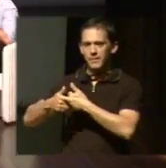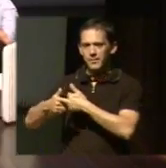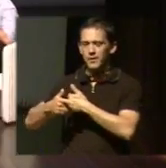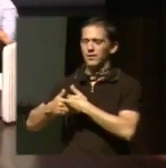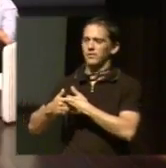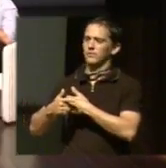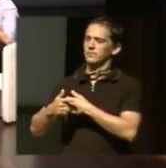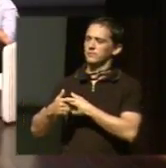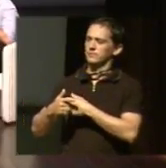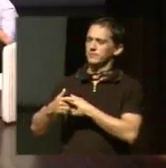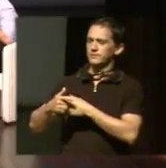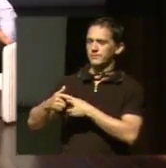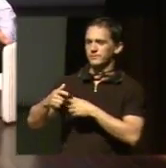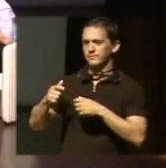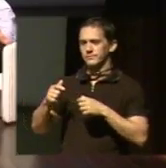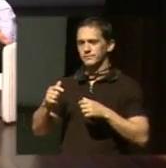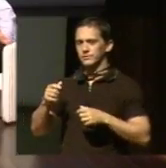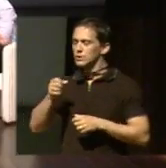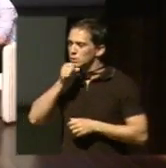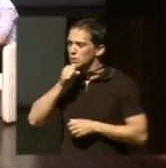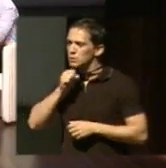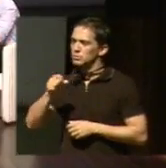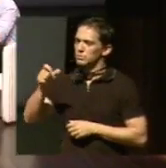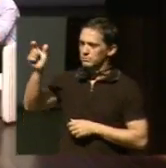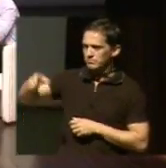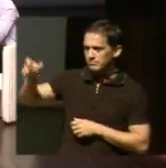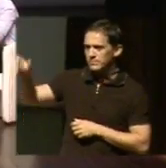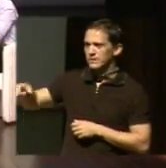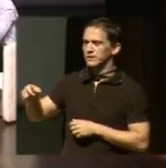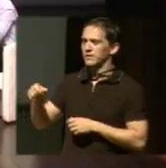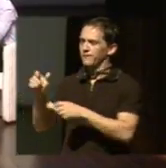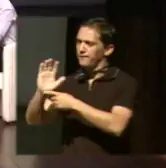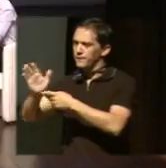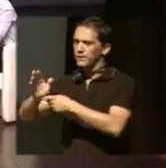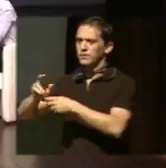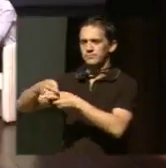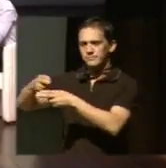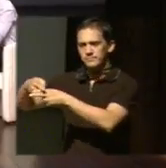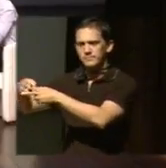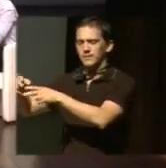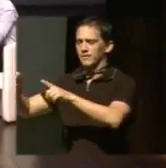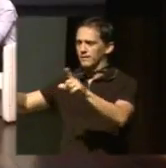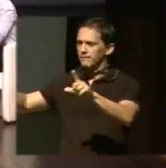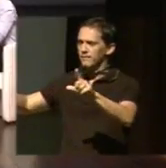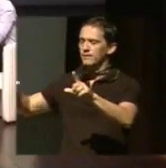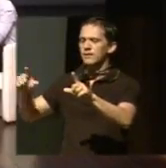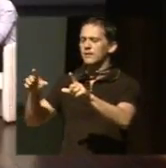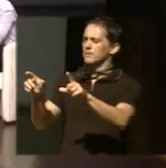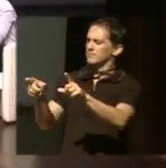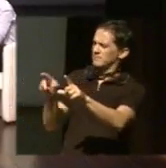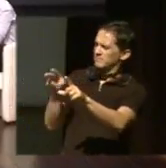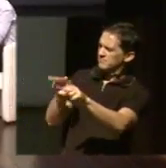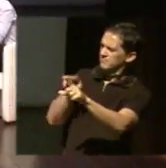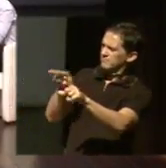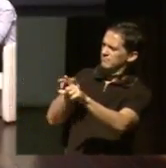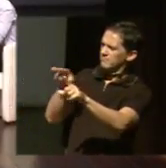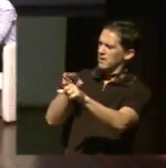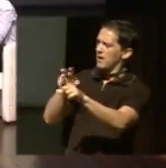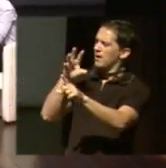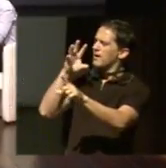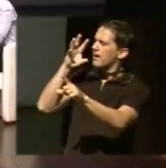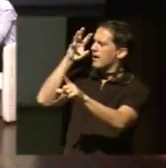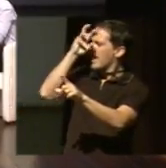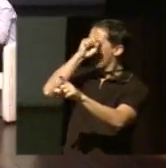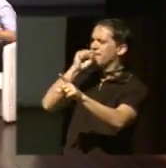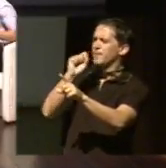lá no filme, na televisão. O que, que nós podemos aprender sobre ser velho assistindo esses filmes,